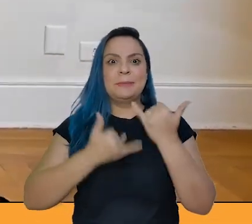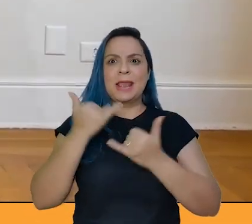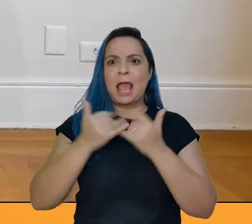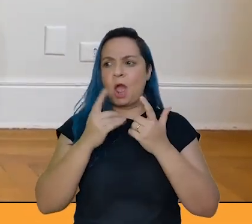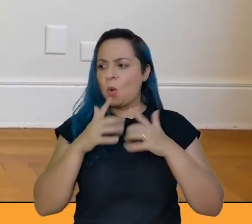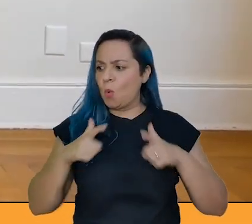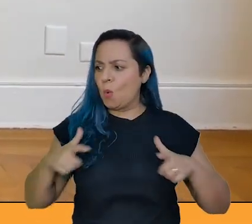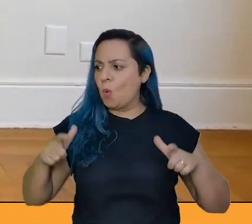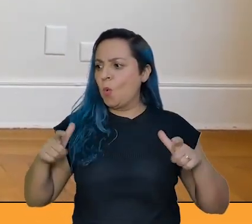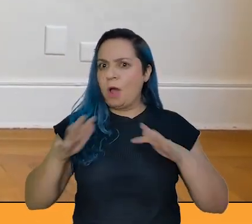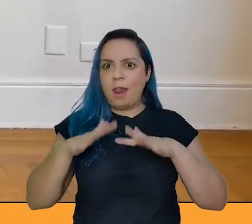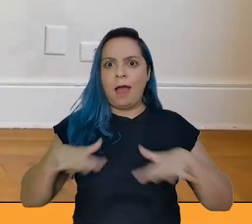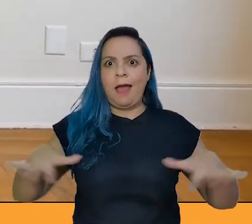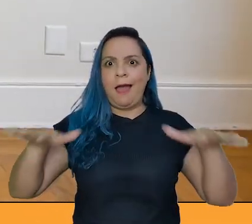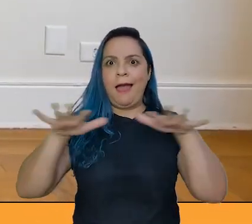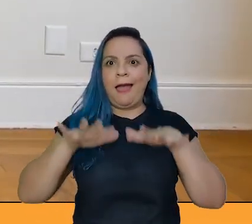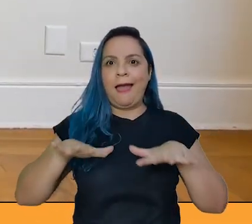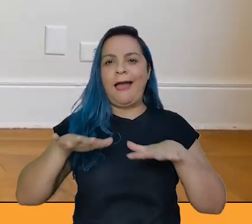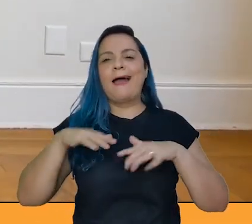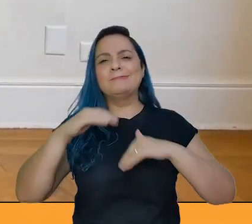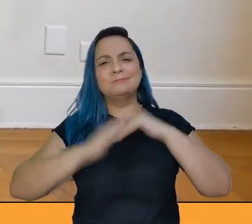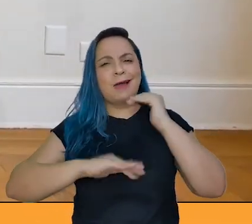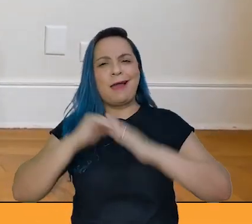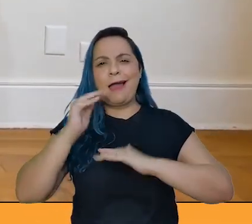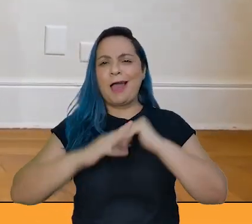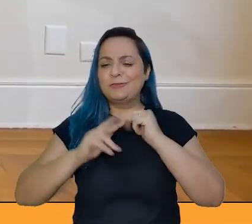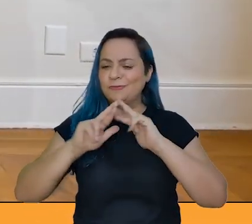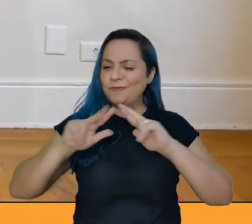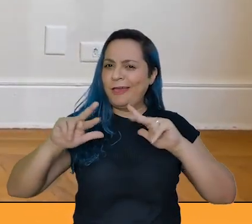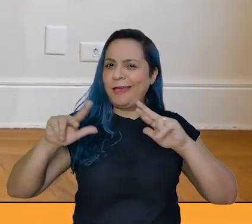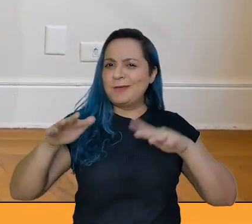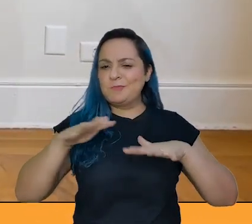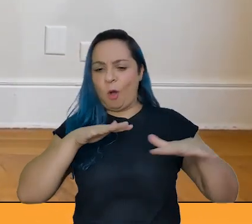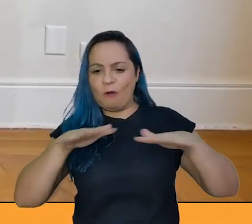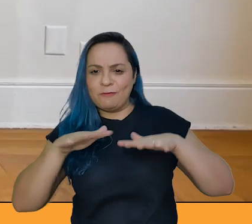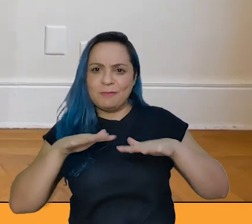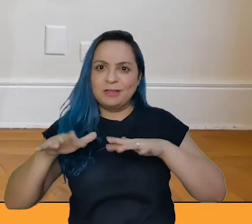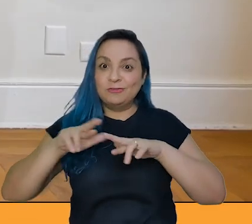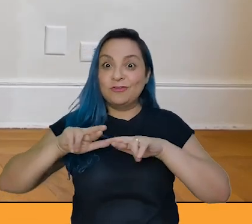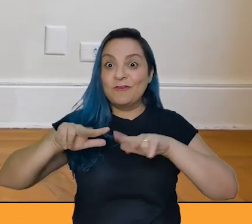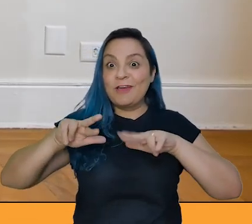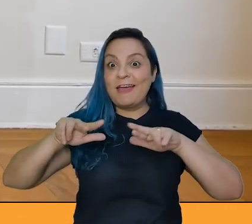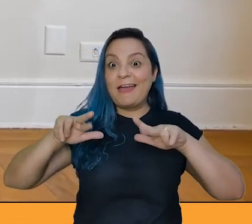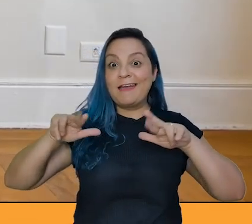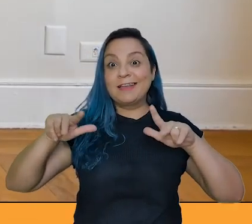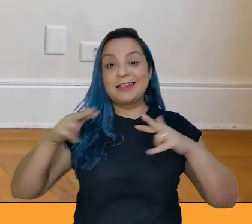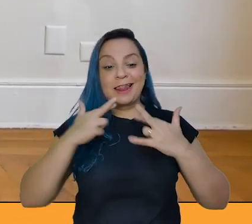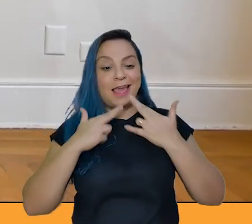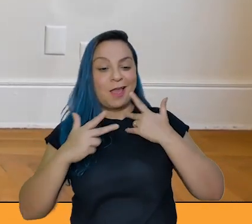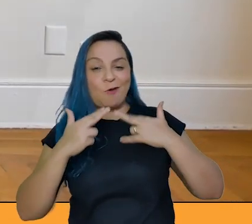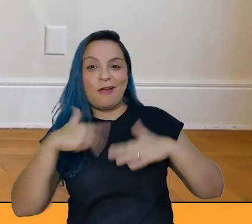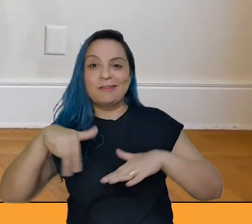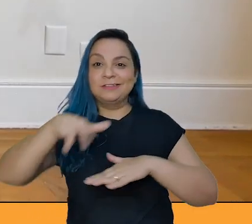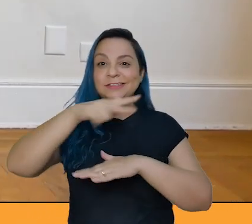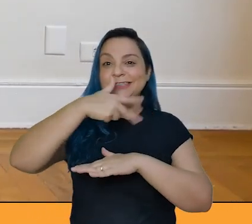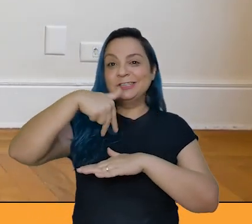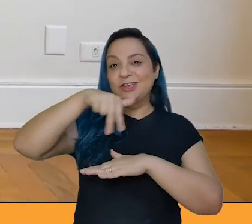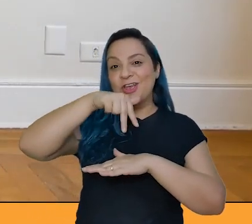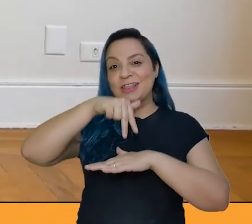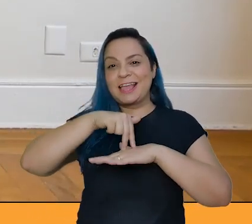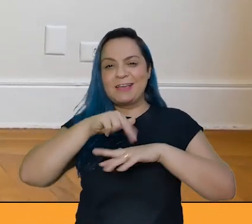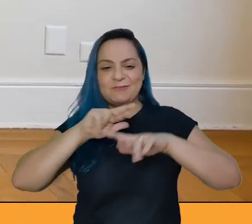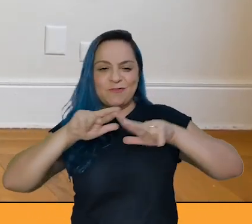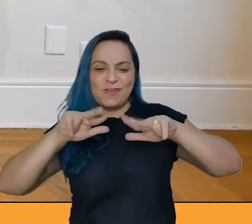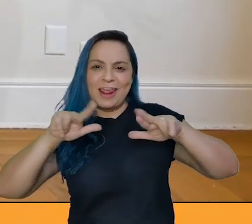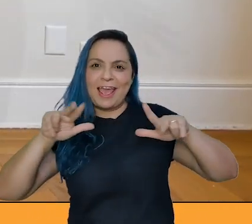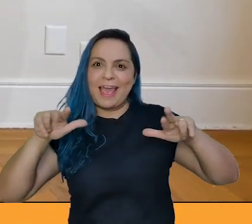com espaço, dá pra brincar com dinâmicas diferentes de movimento, dá pra brincar com diferentes linguagens de dança, dá pra